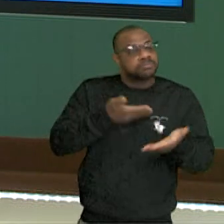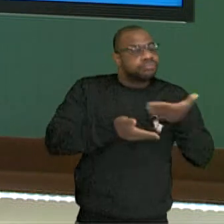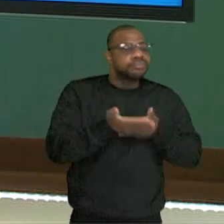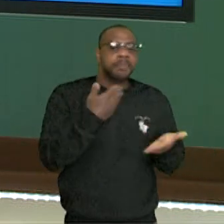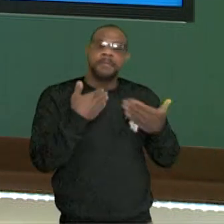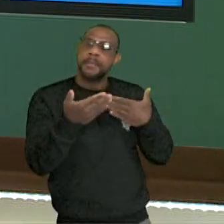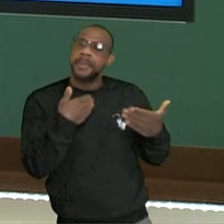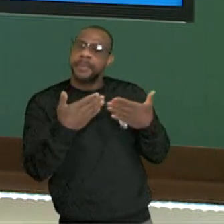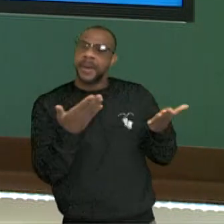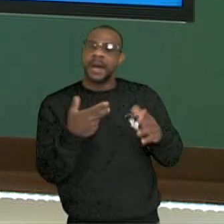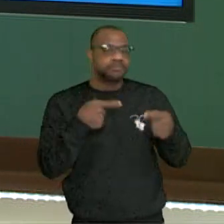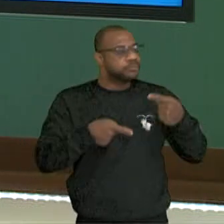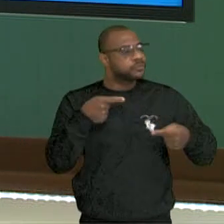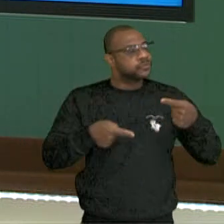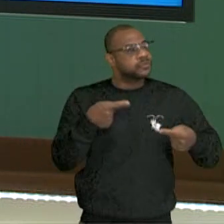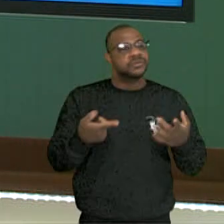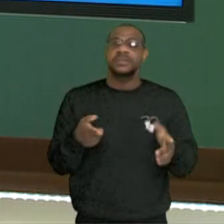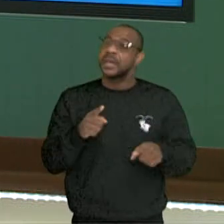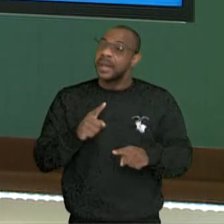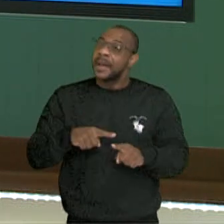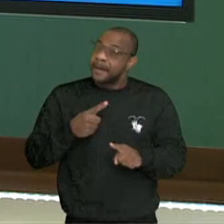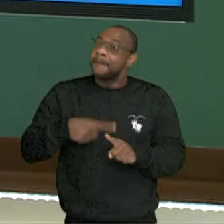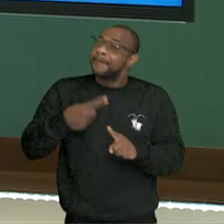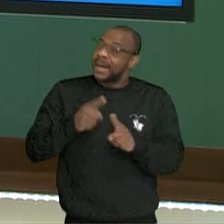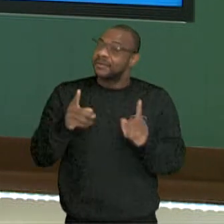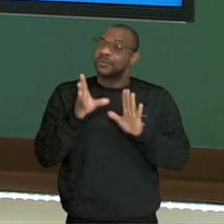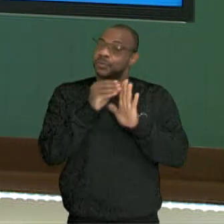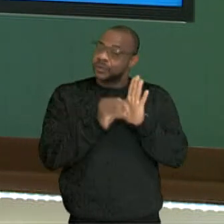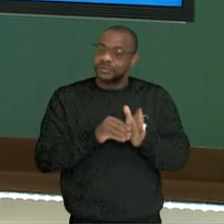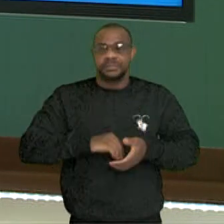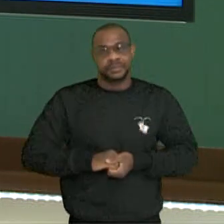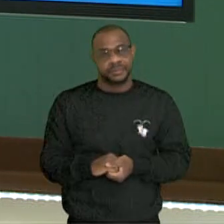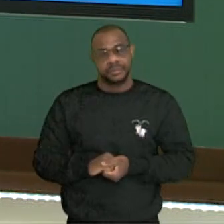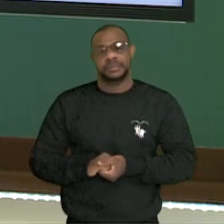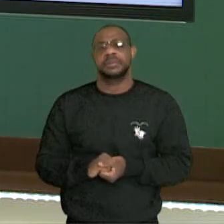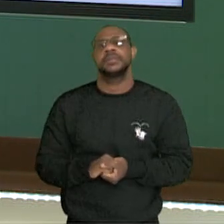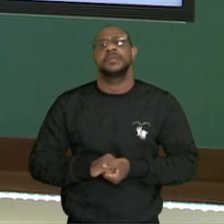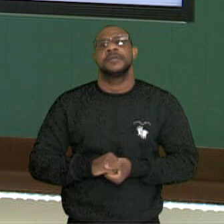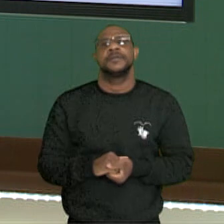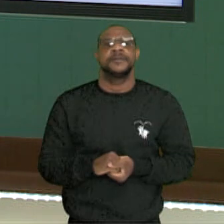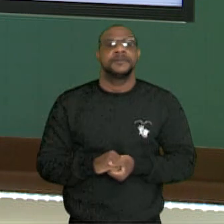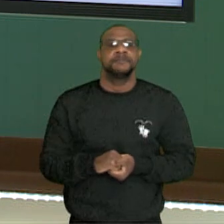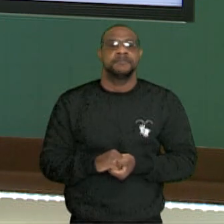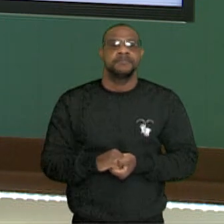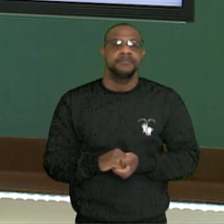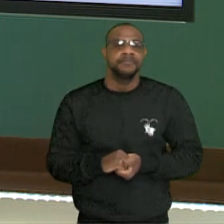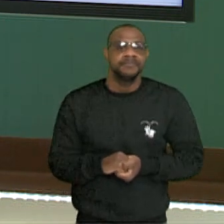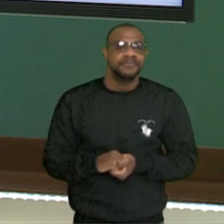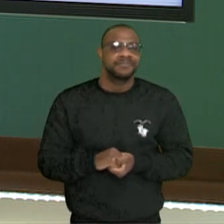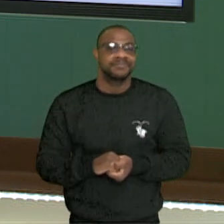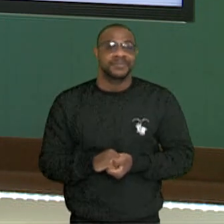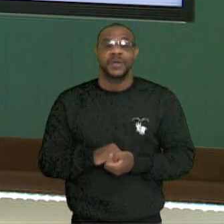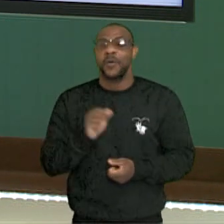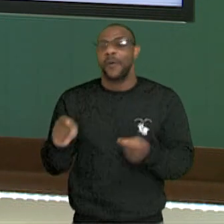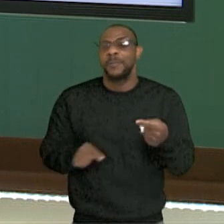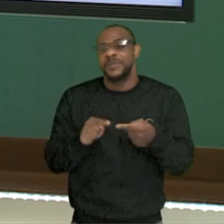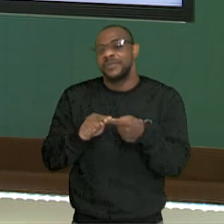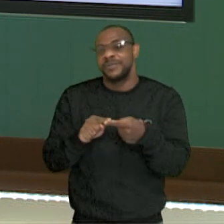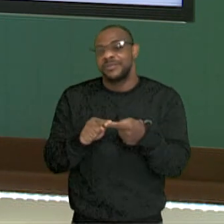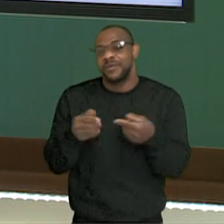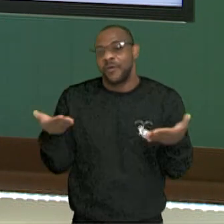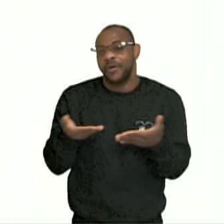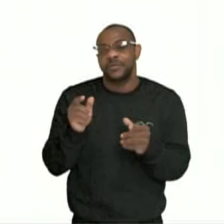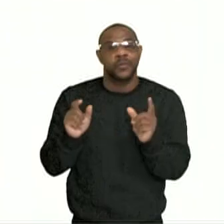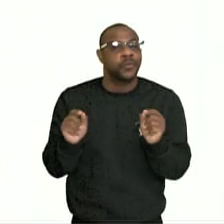conversar, discutir mais sobre esses assuntos. Não é legal? Então vamos começar? Com o objetivo dessa